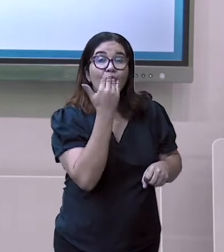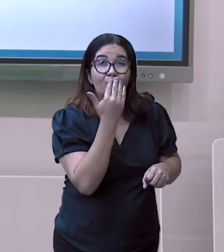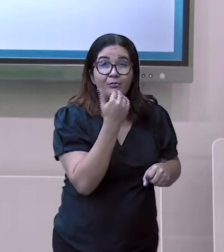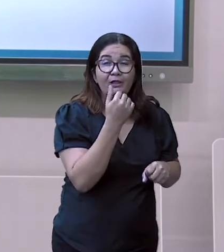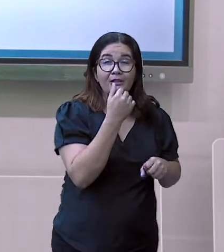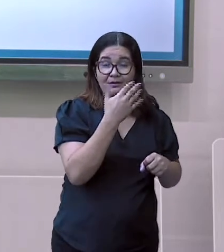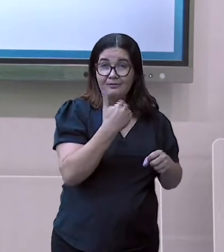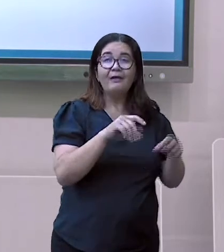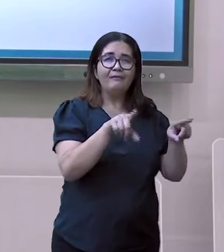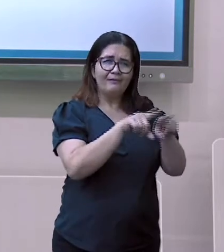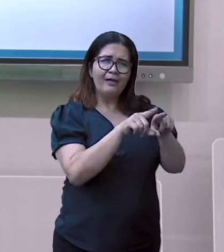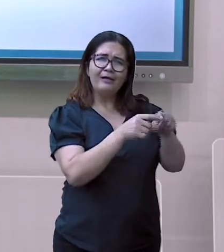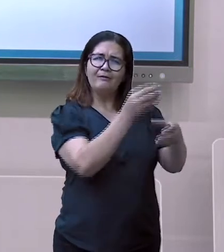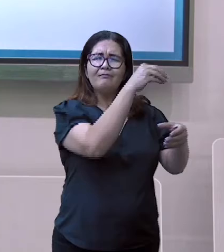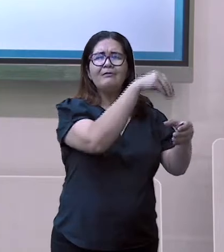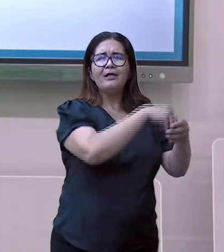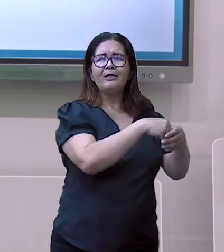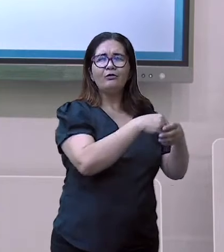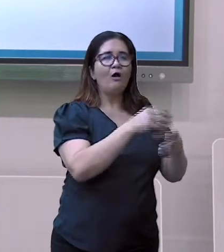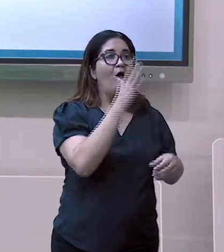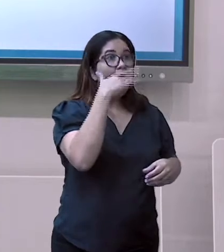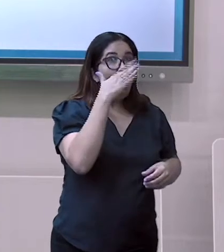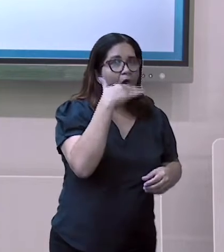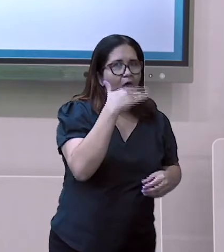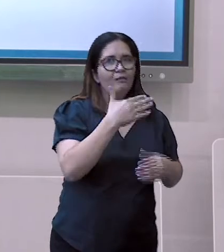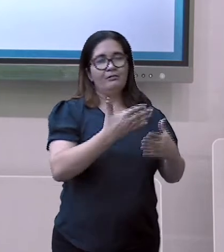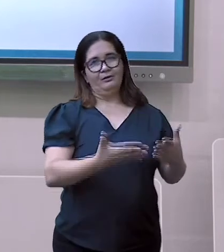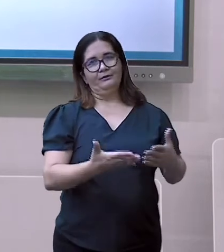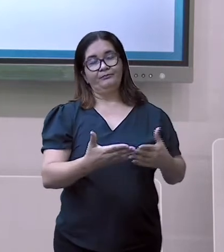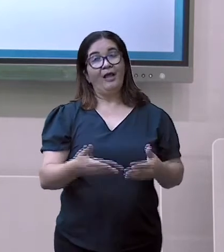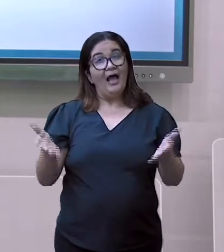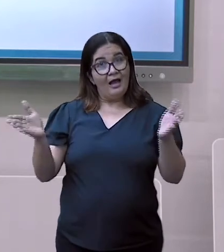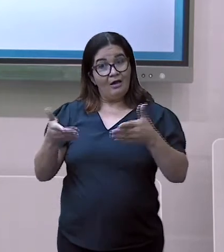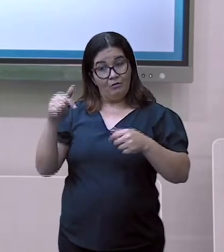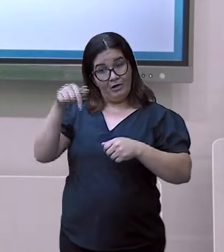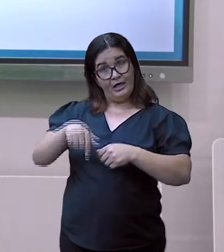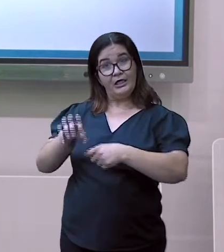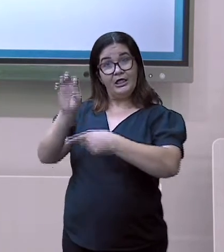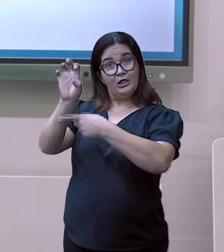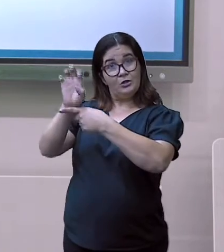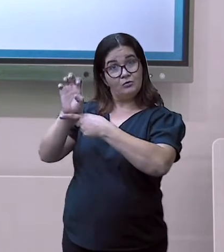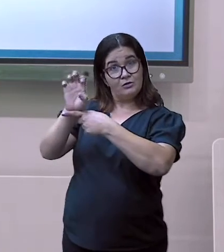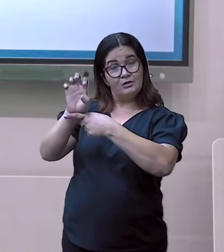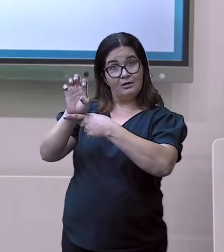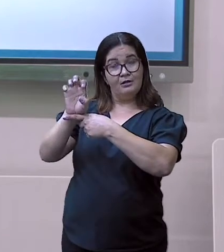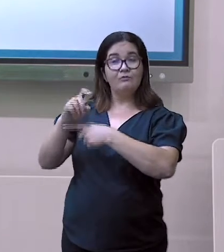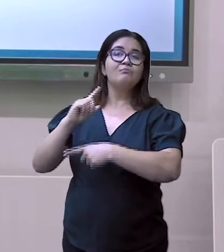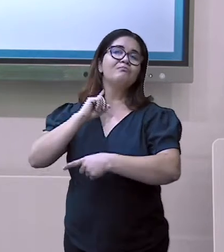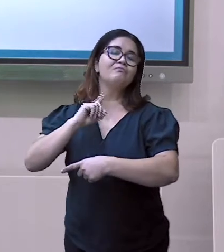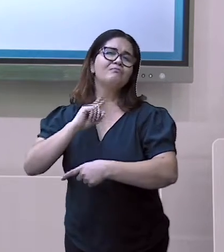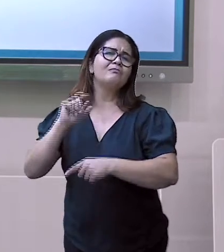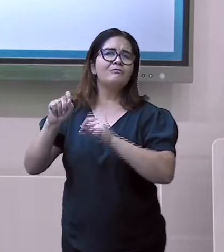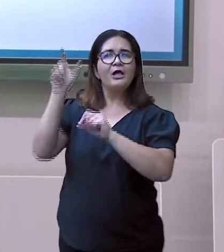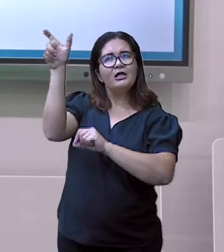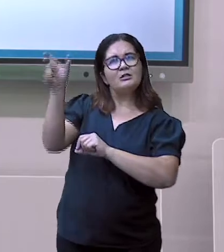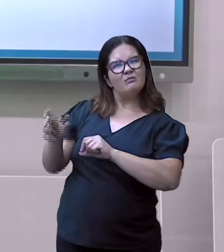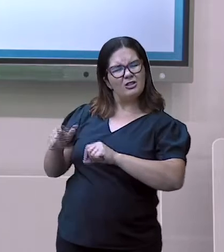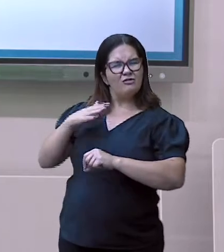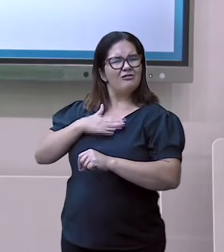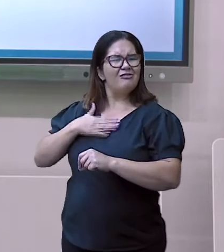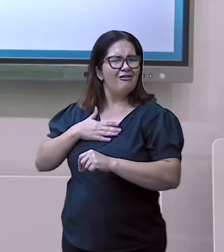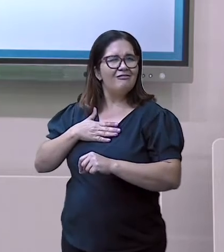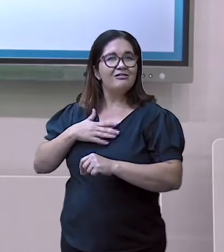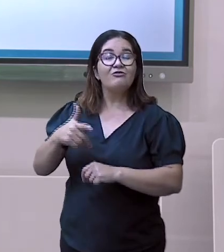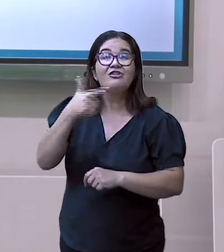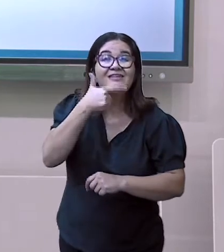mais apimentadas. Em Minas Gerais, por exemplo, as pessoas tendem a consumir mais queijos